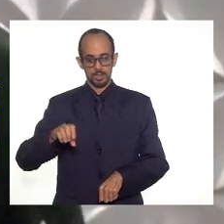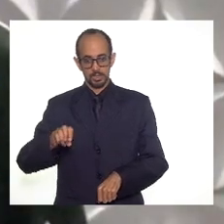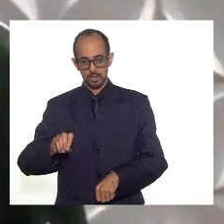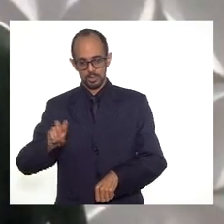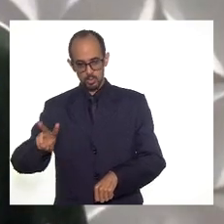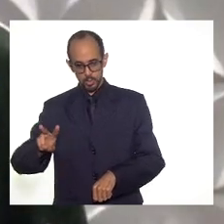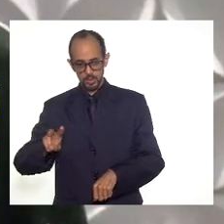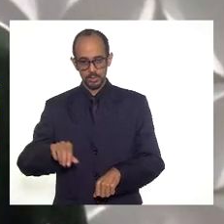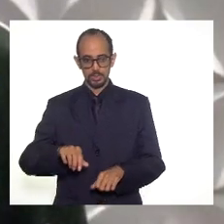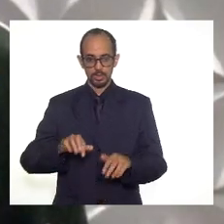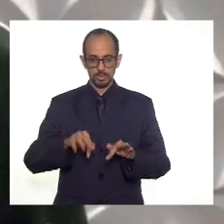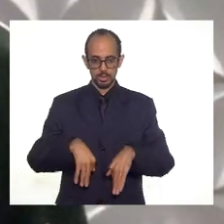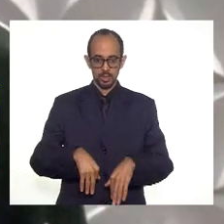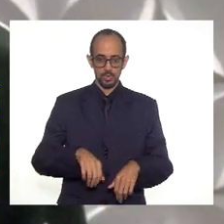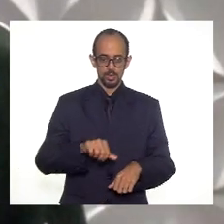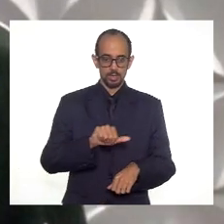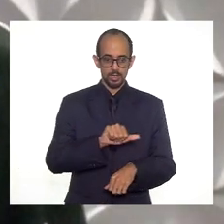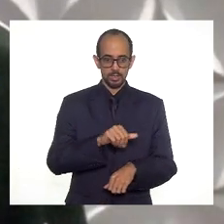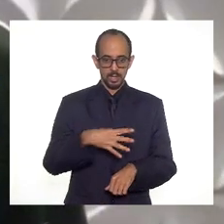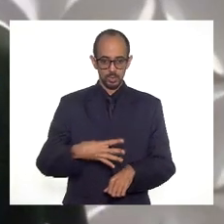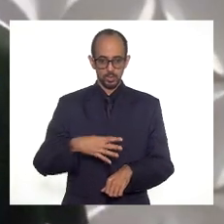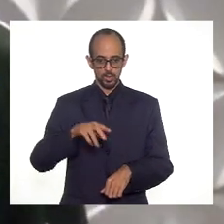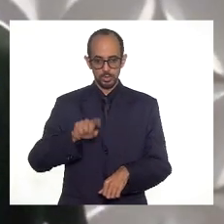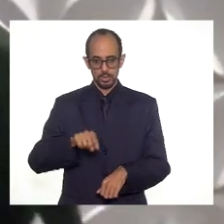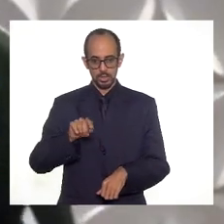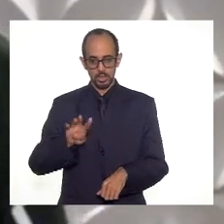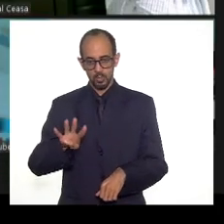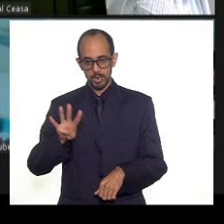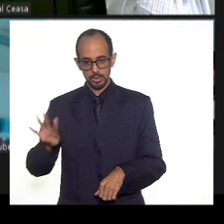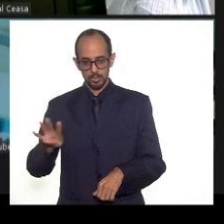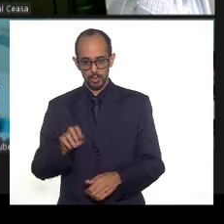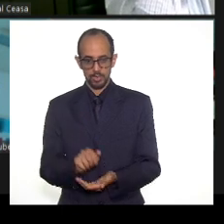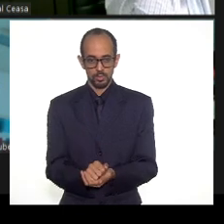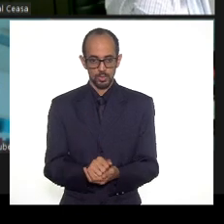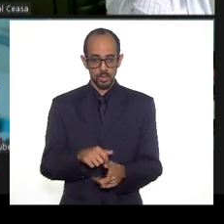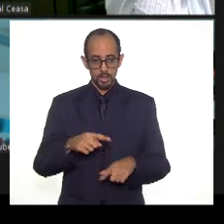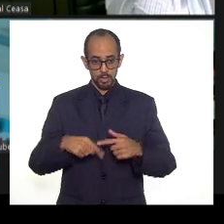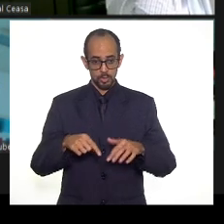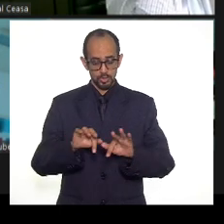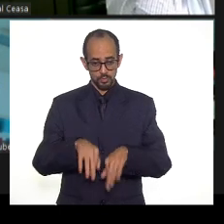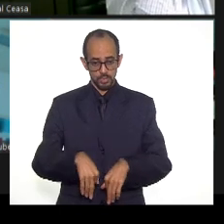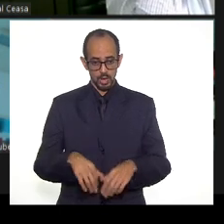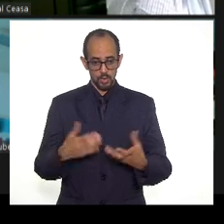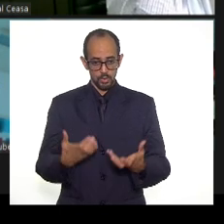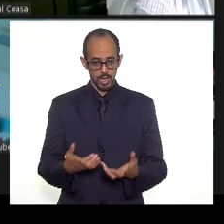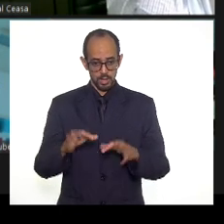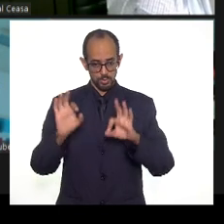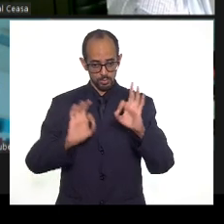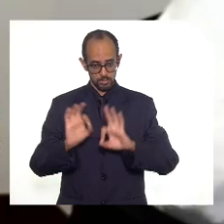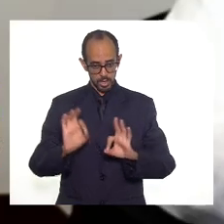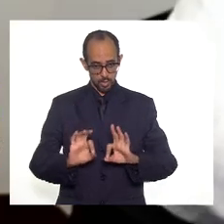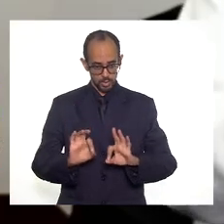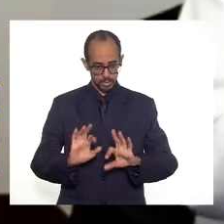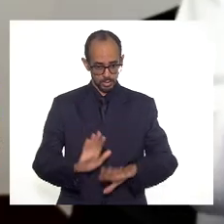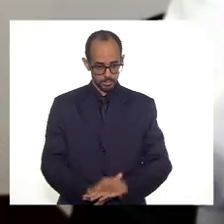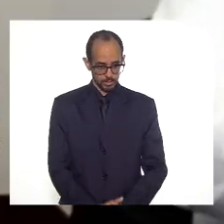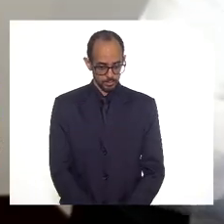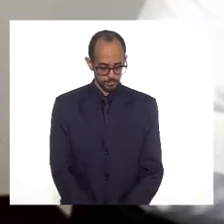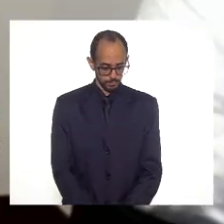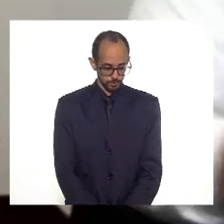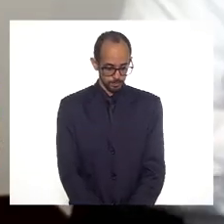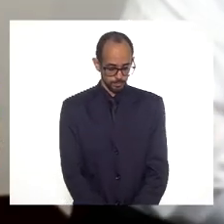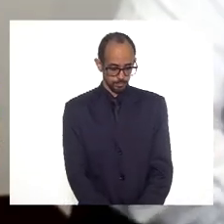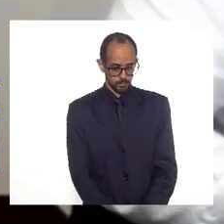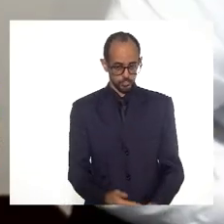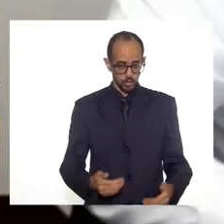14h46. Ao final, presidente, eu gostaria de pela ordem. Lida e aprovada a ata, passa-se a segunda